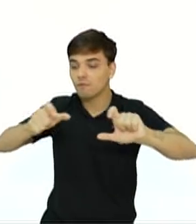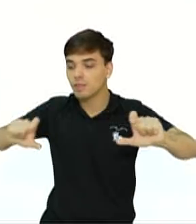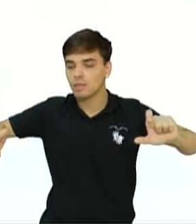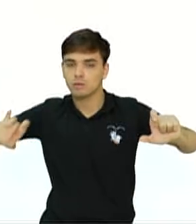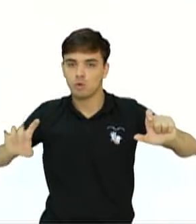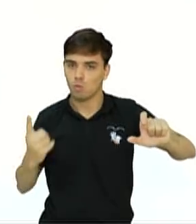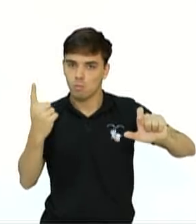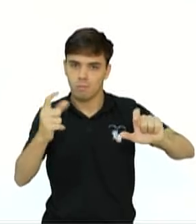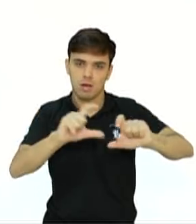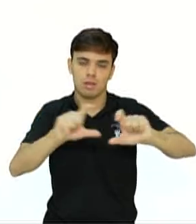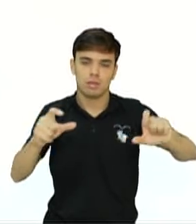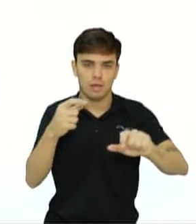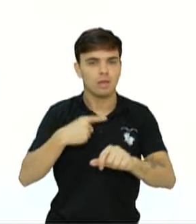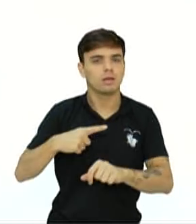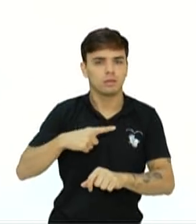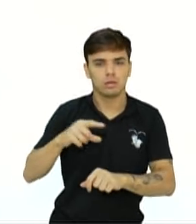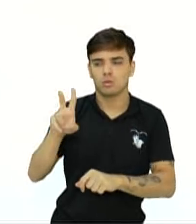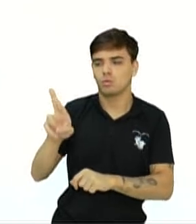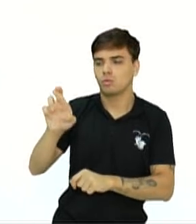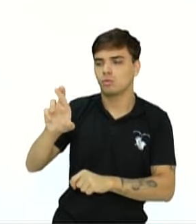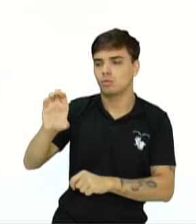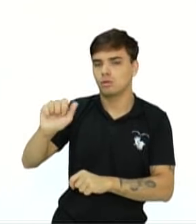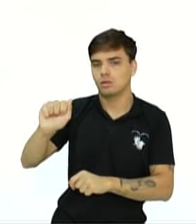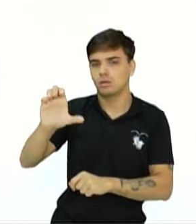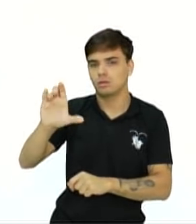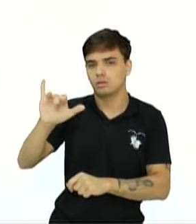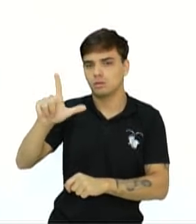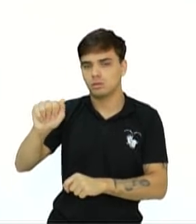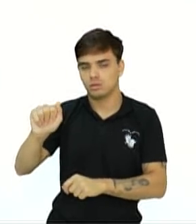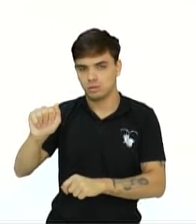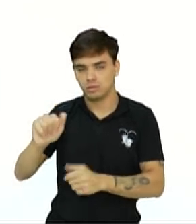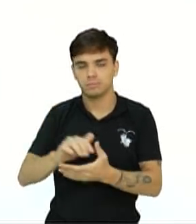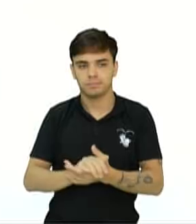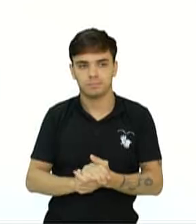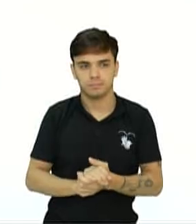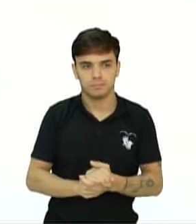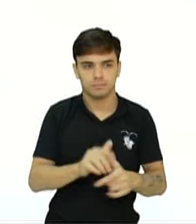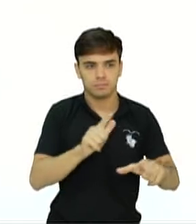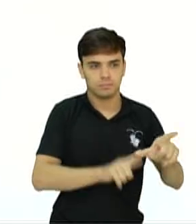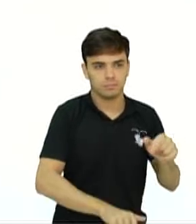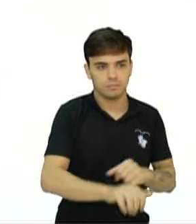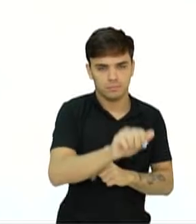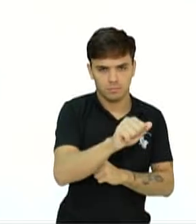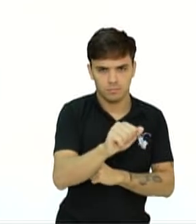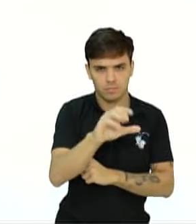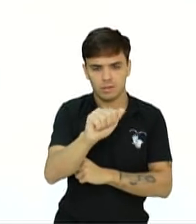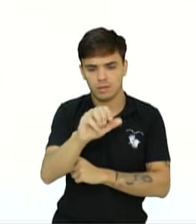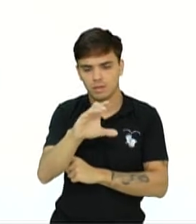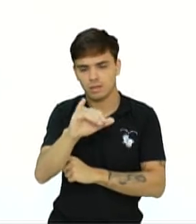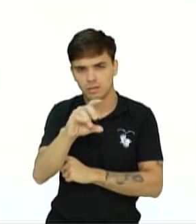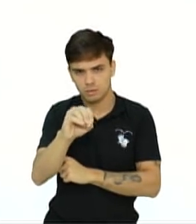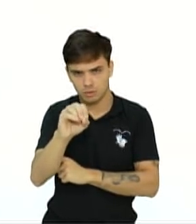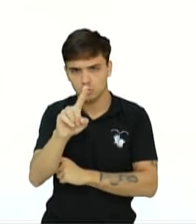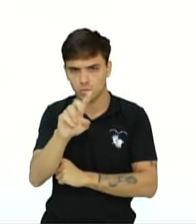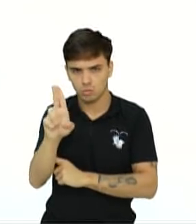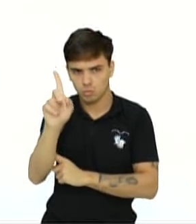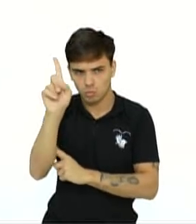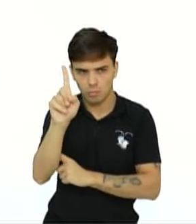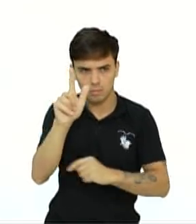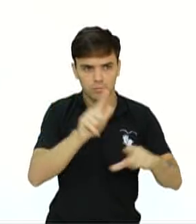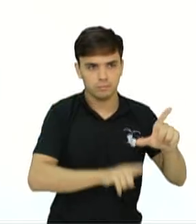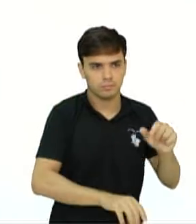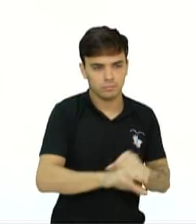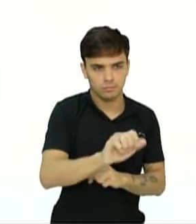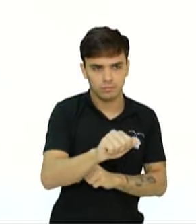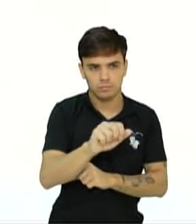a presença da uracila entre as bases nitrogenadas. Alternativa A é o ácido ribonucleico. B é